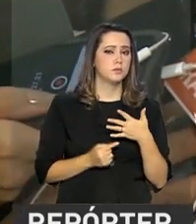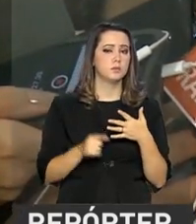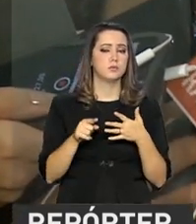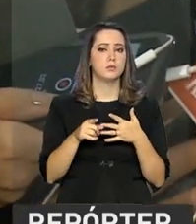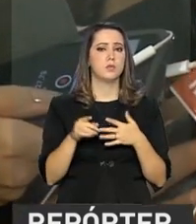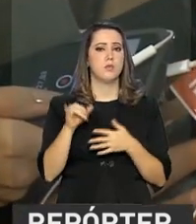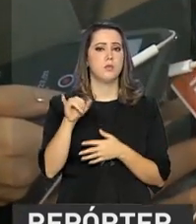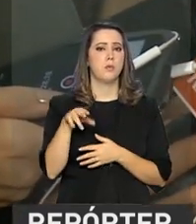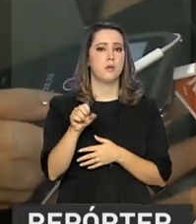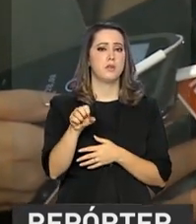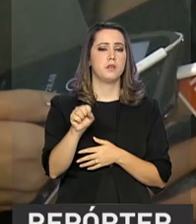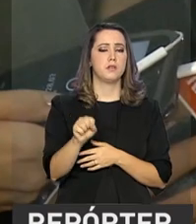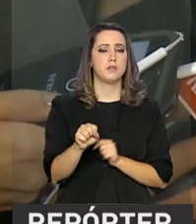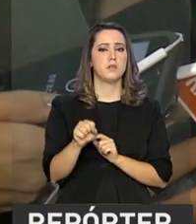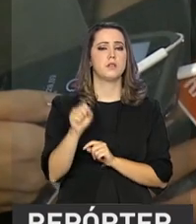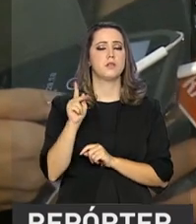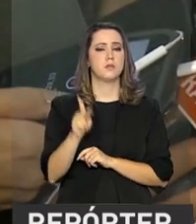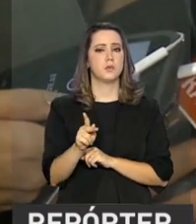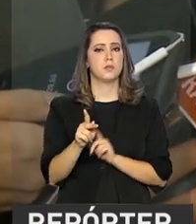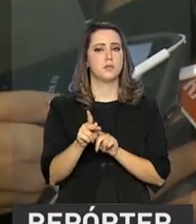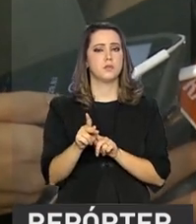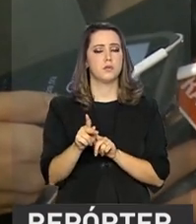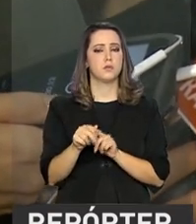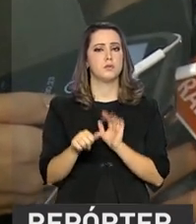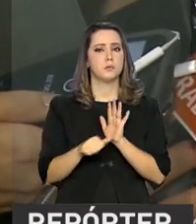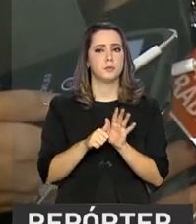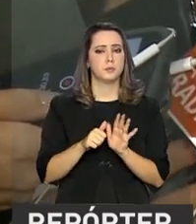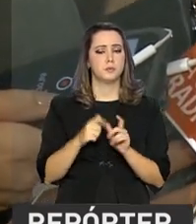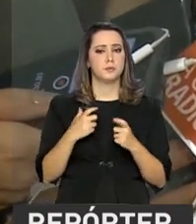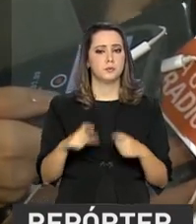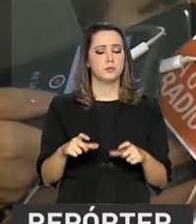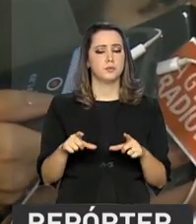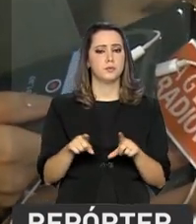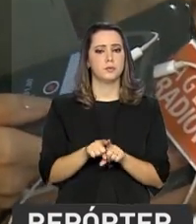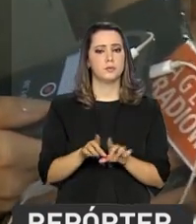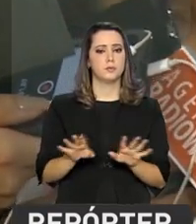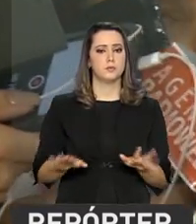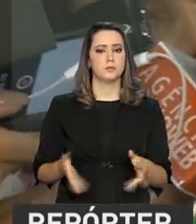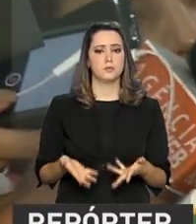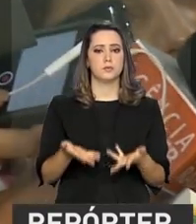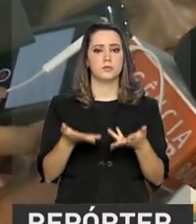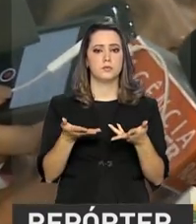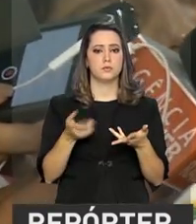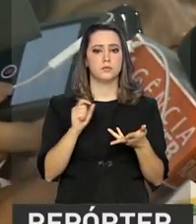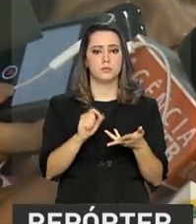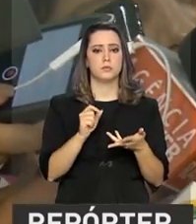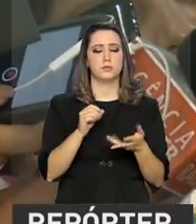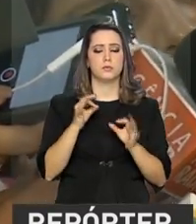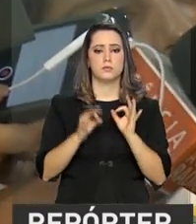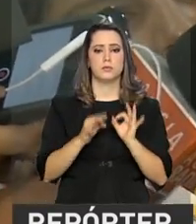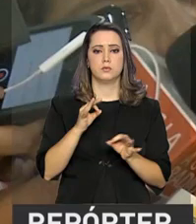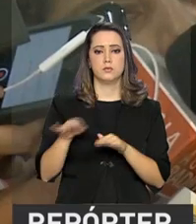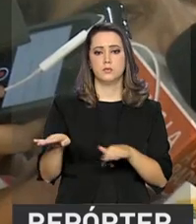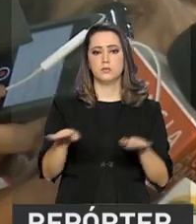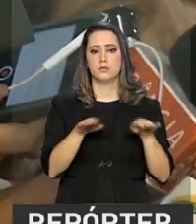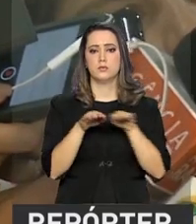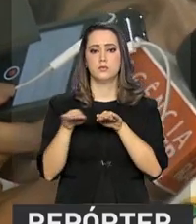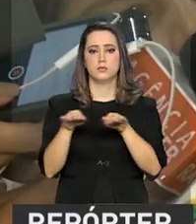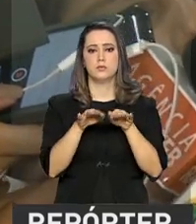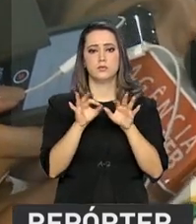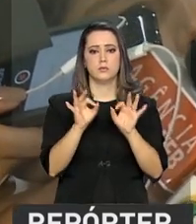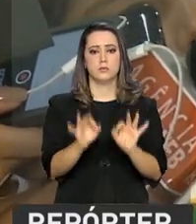previdência no que diz respeito ao primeiro lugar a promovê mal justiça igualdade e